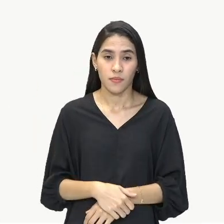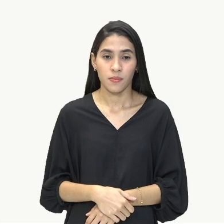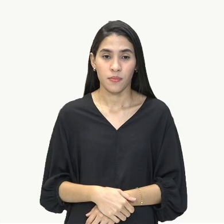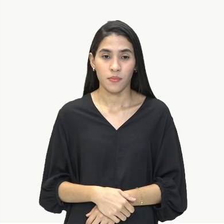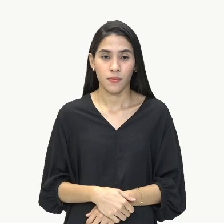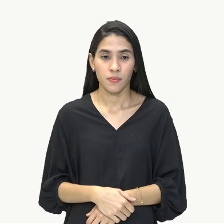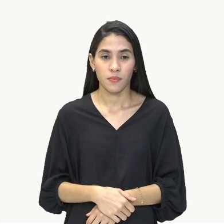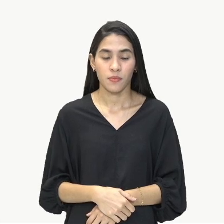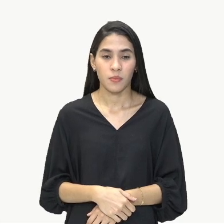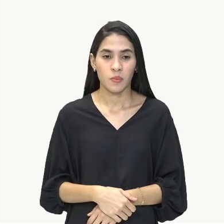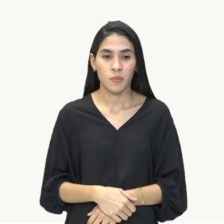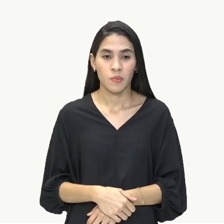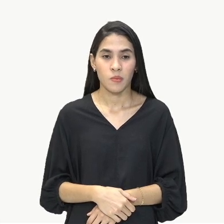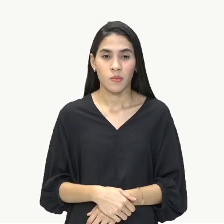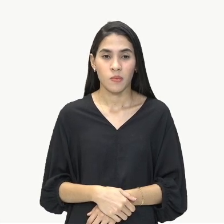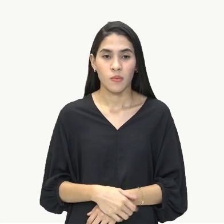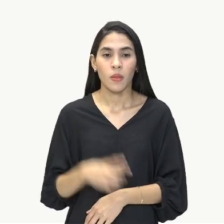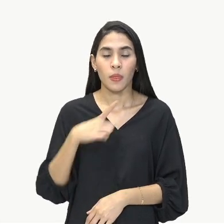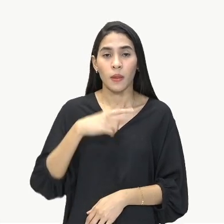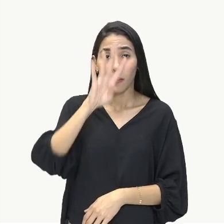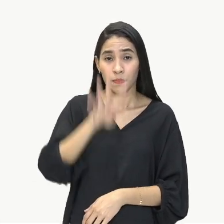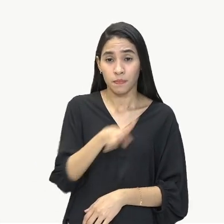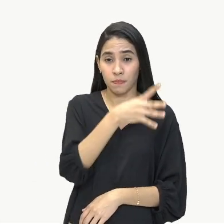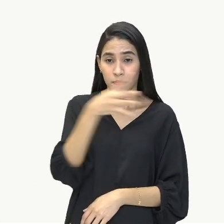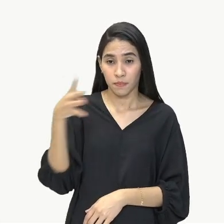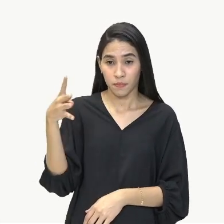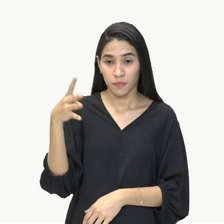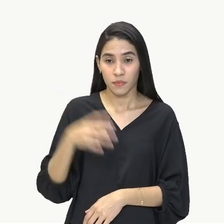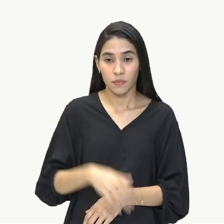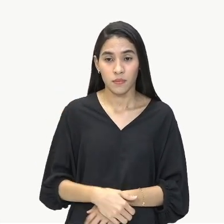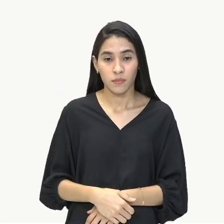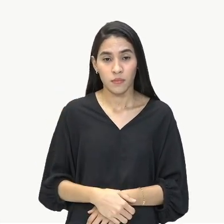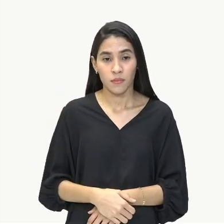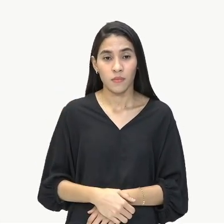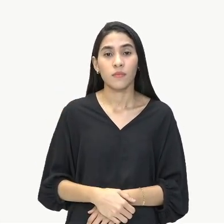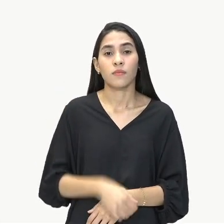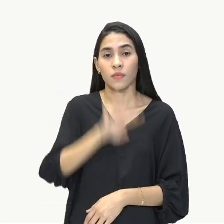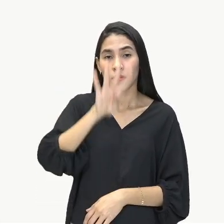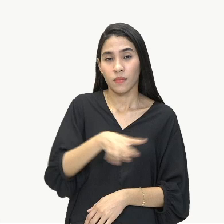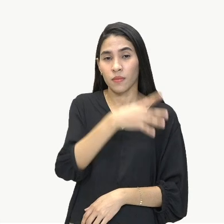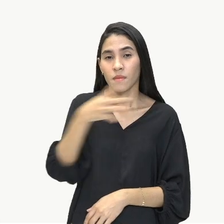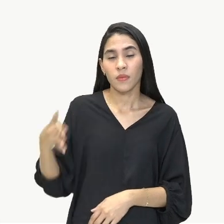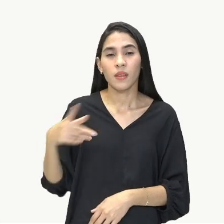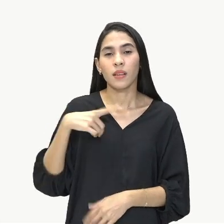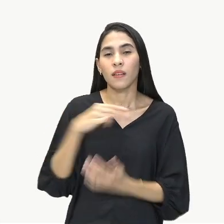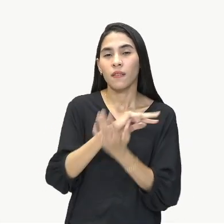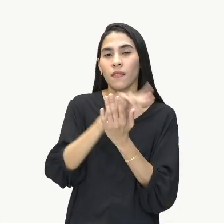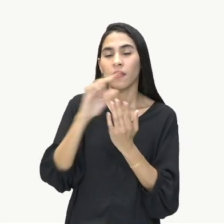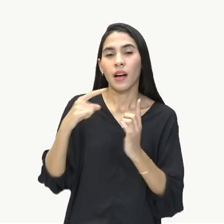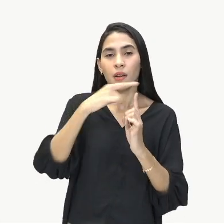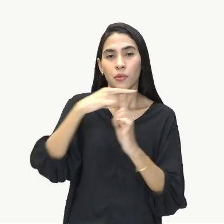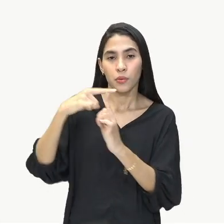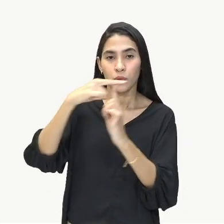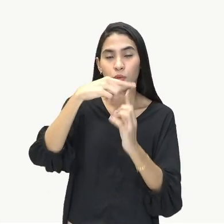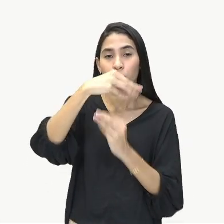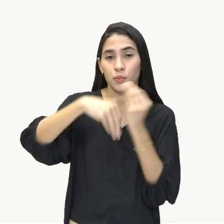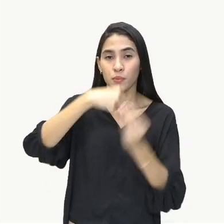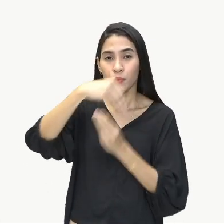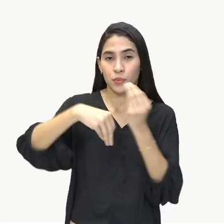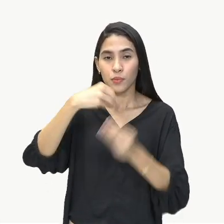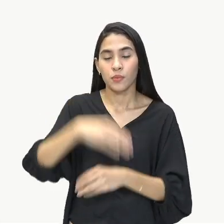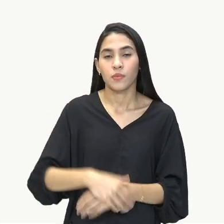tenho uma tabela, né? E nessa tabela eu tenho vários tipos de dispersão